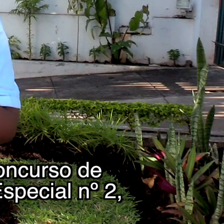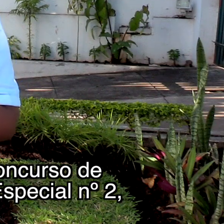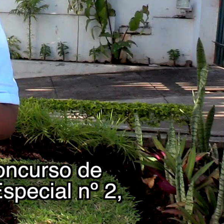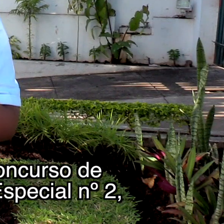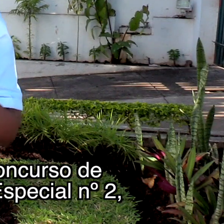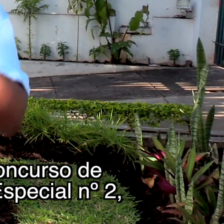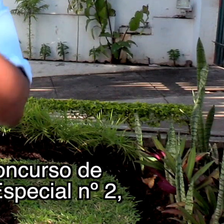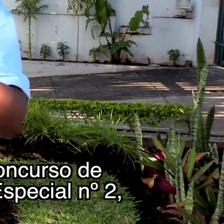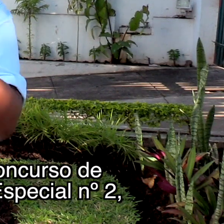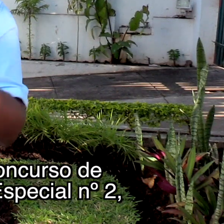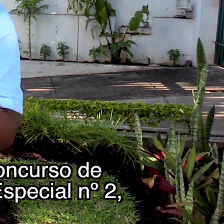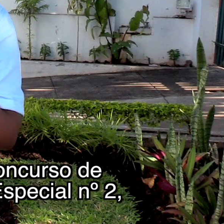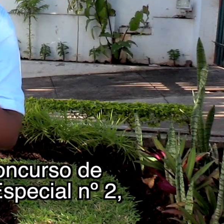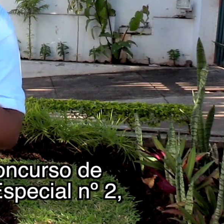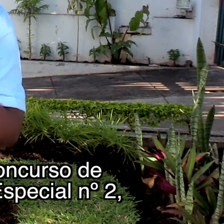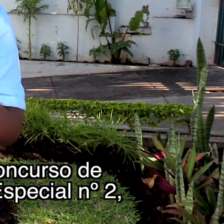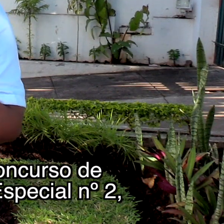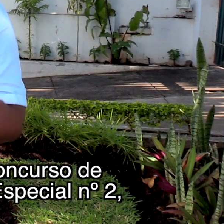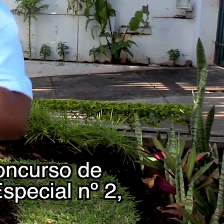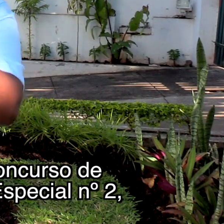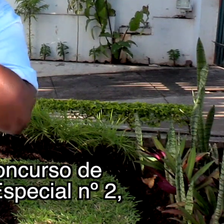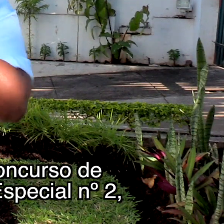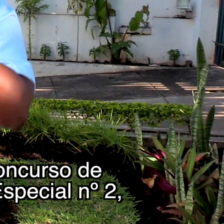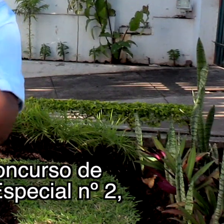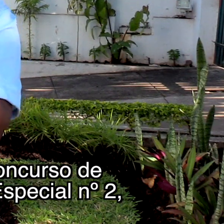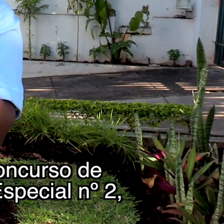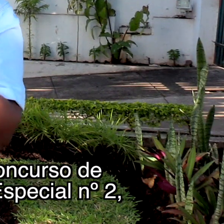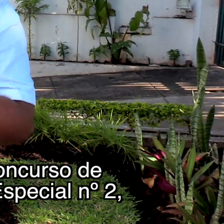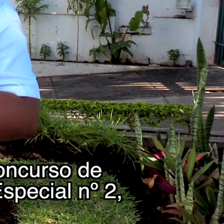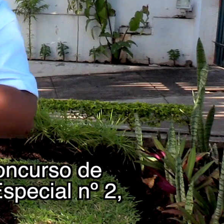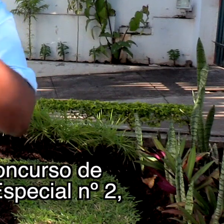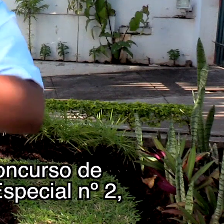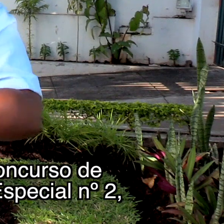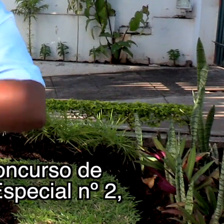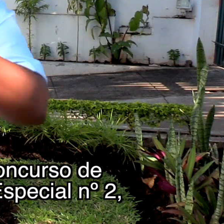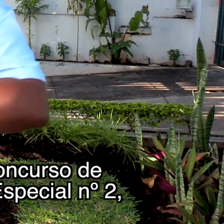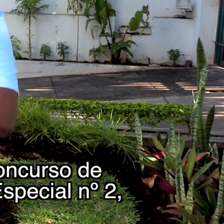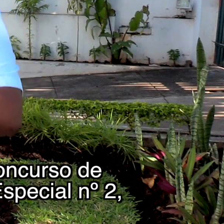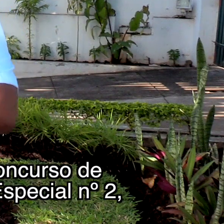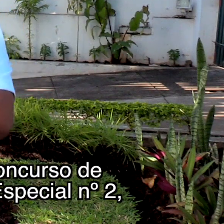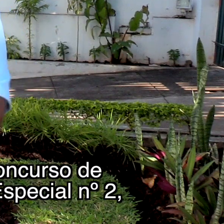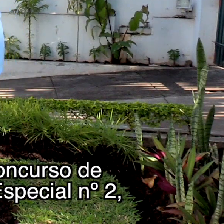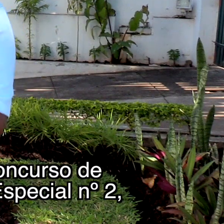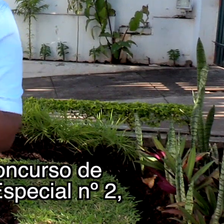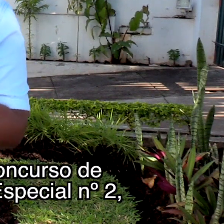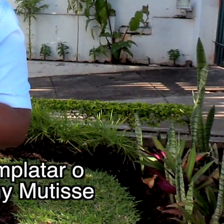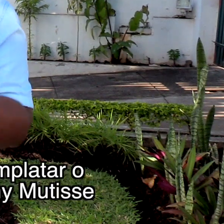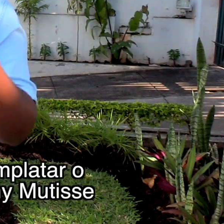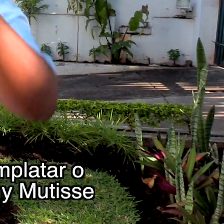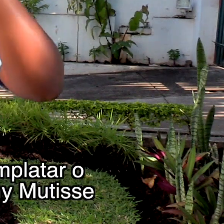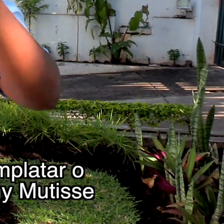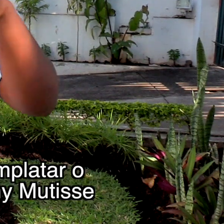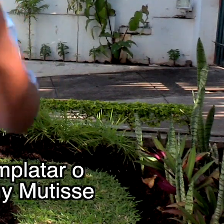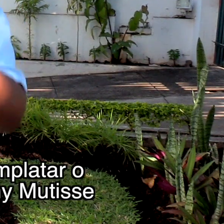Leni Milton é vencedor de um concurso de leitura lúdica realizado na Escola Especial Nº 2,